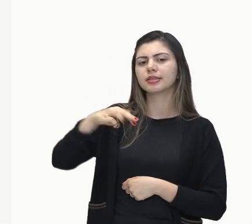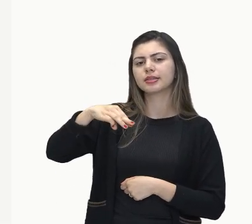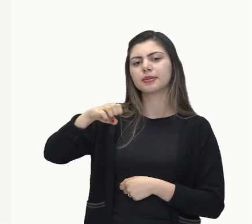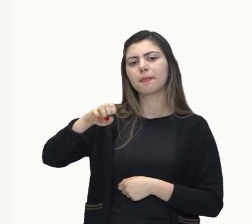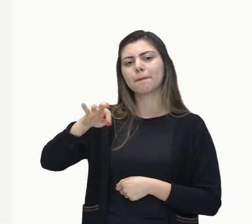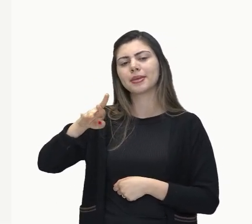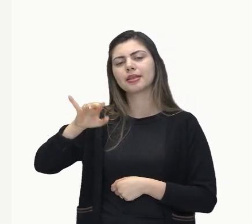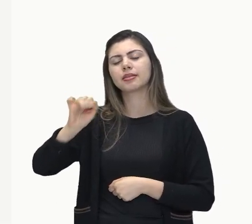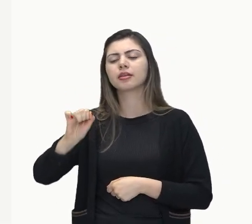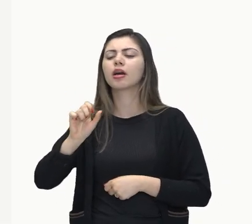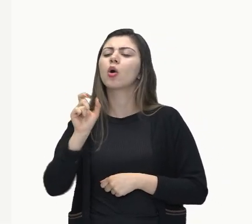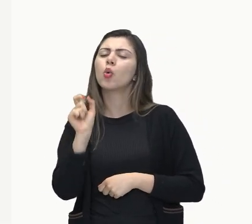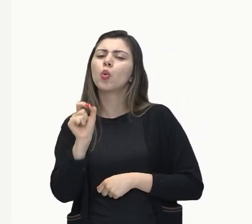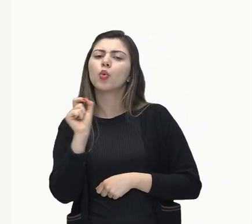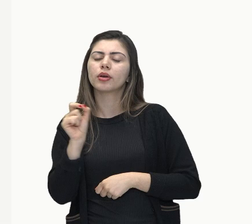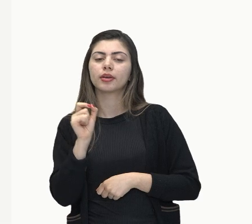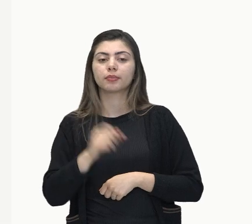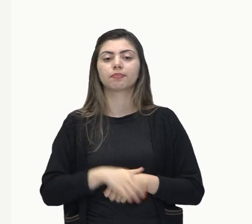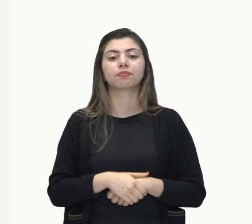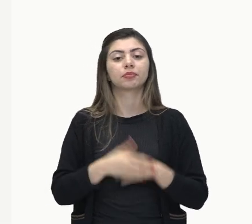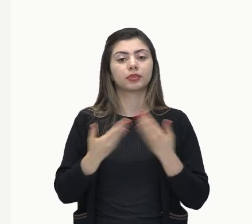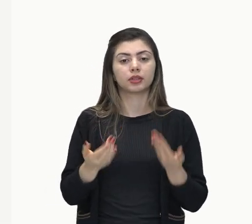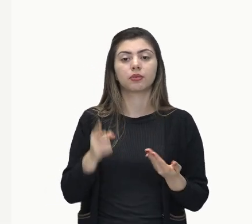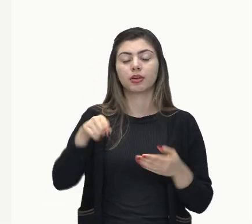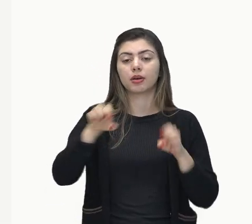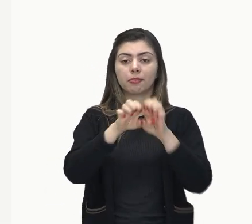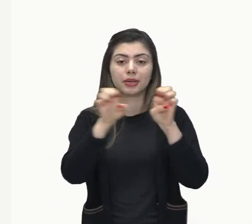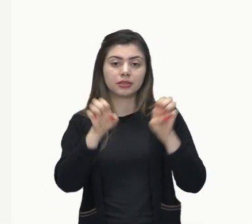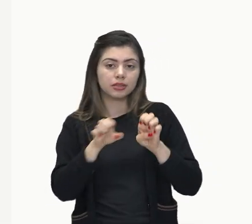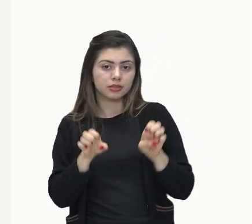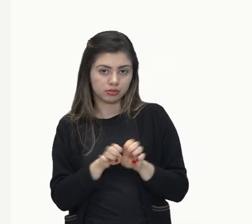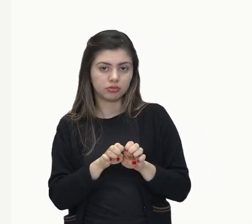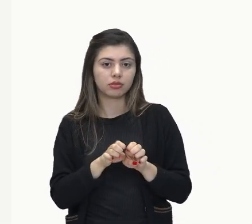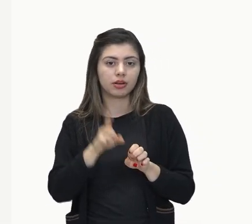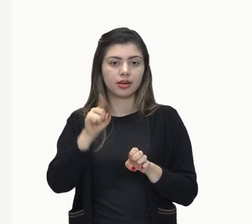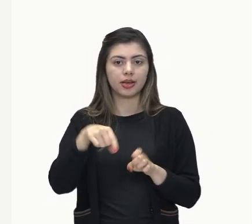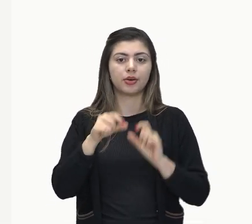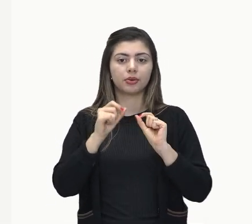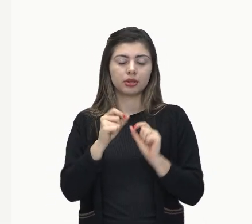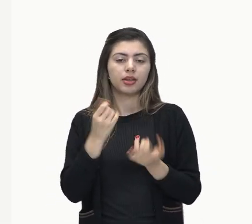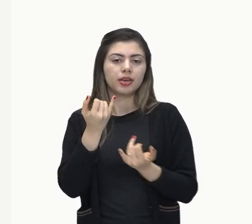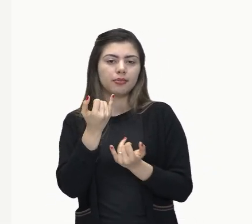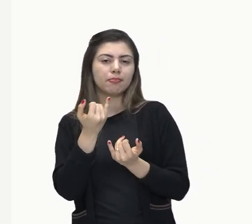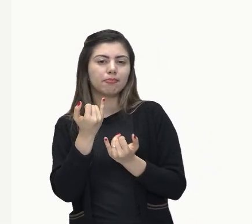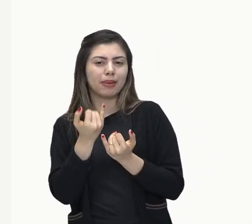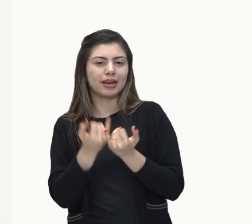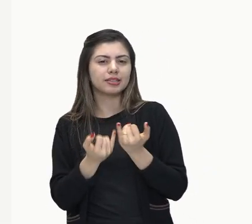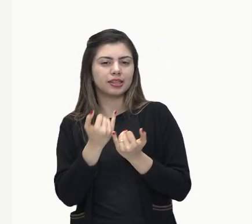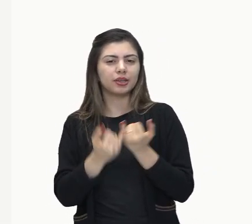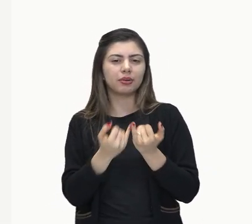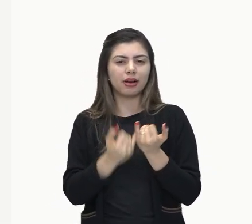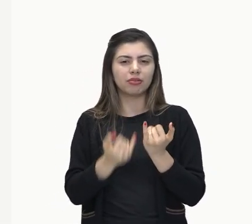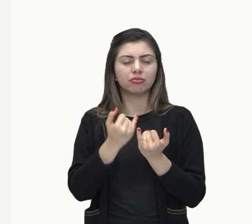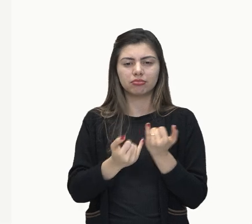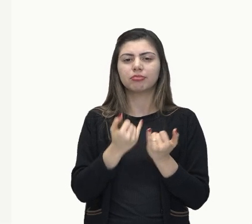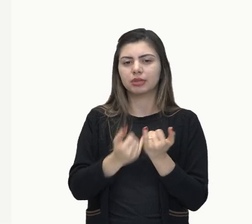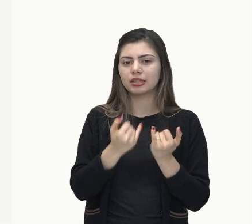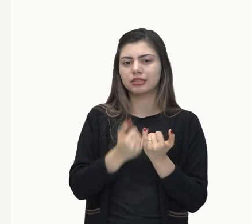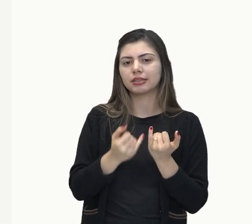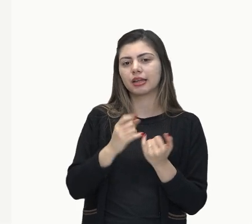simetria? Dizemos que uma estrutura ela é simétrica quando ela apresenta pelo menos um